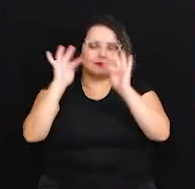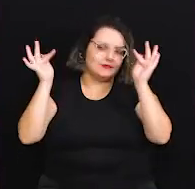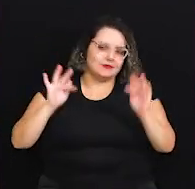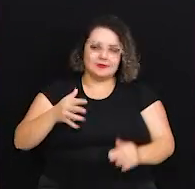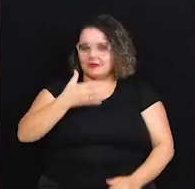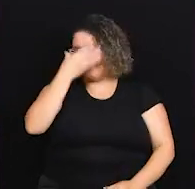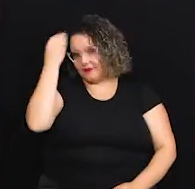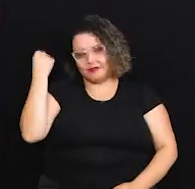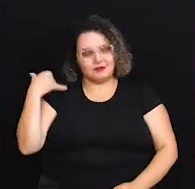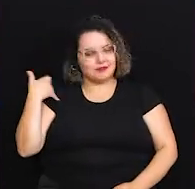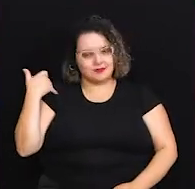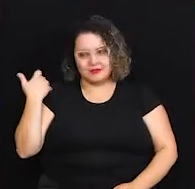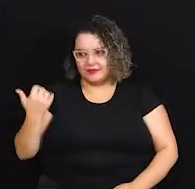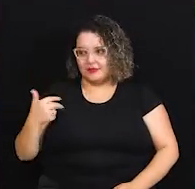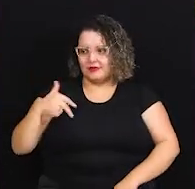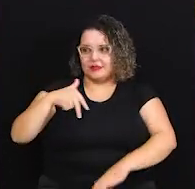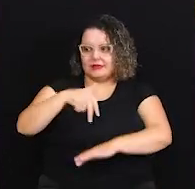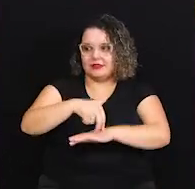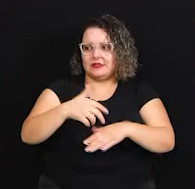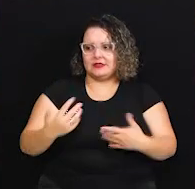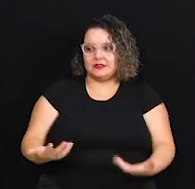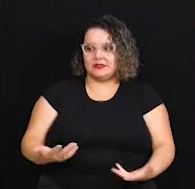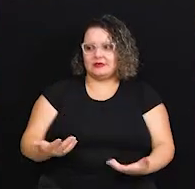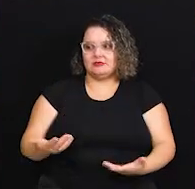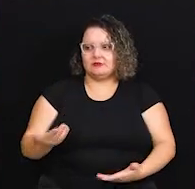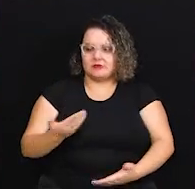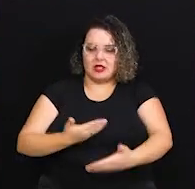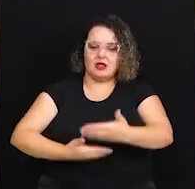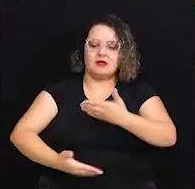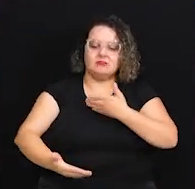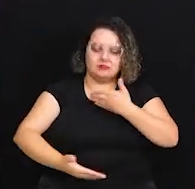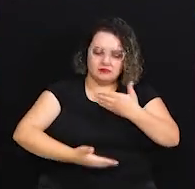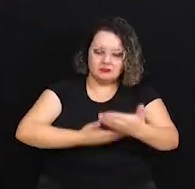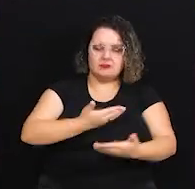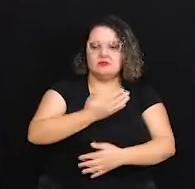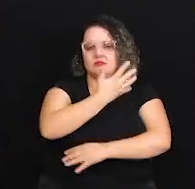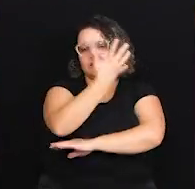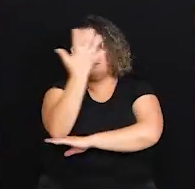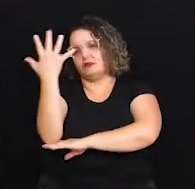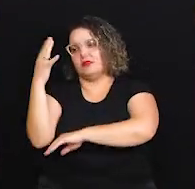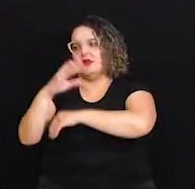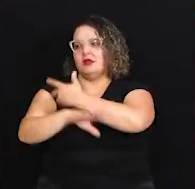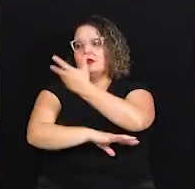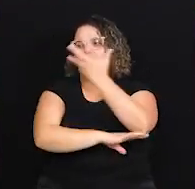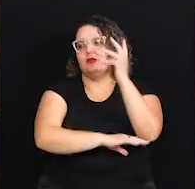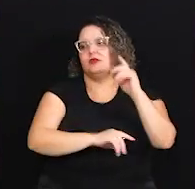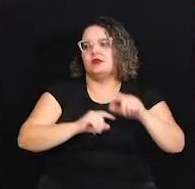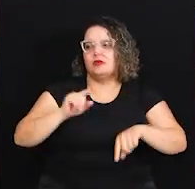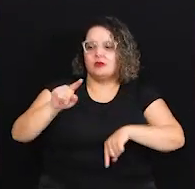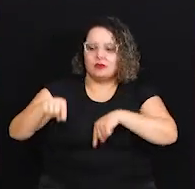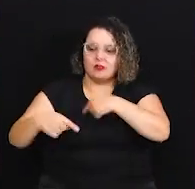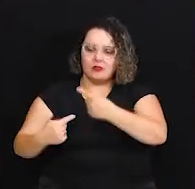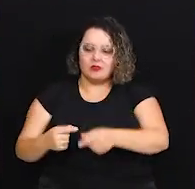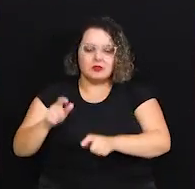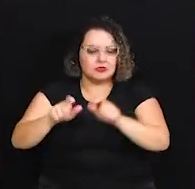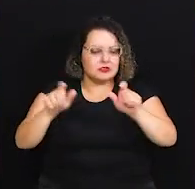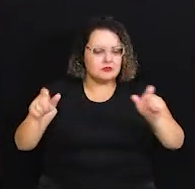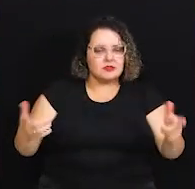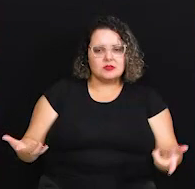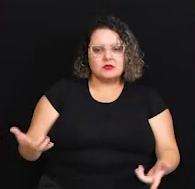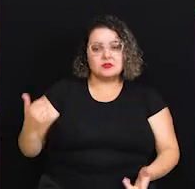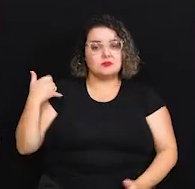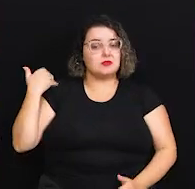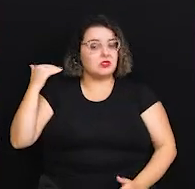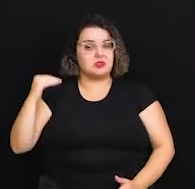idade que eu tenho, eu venho aqui e acabo interagindo com a natureza, com outras pessoas de idade até menor do que a minha. A gente acaba,